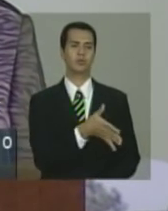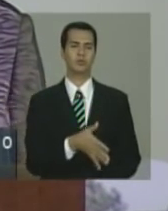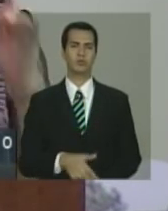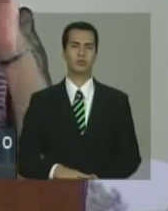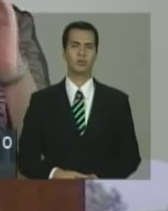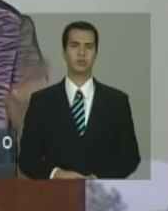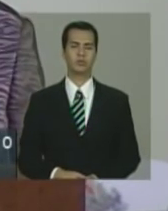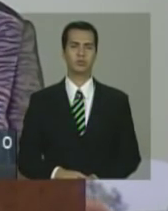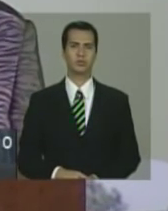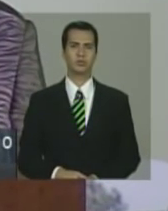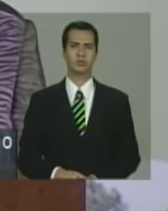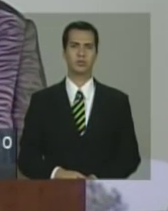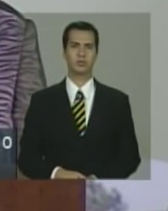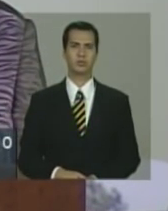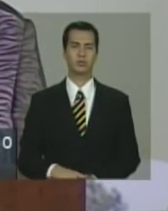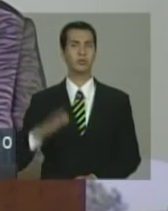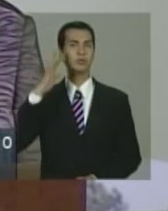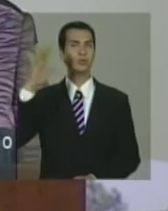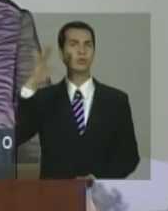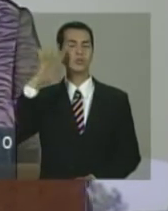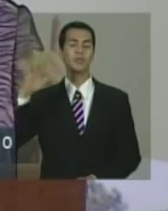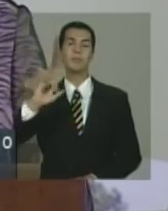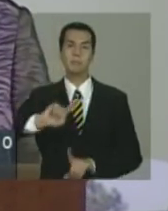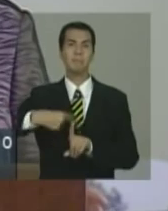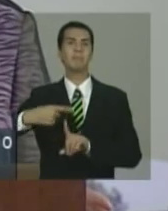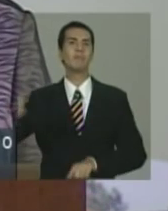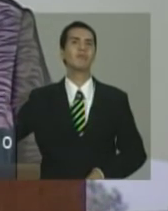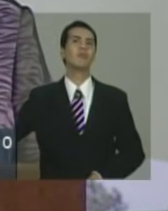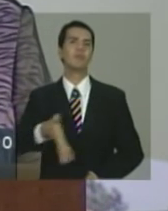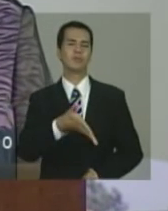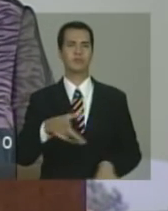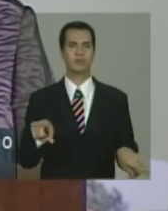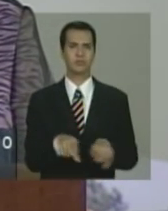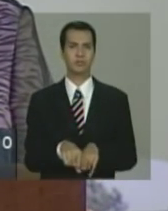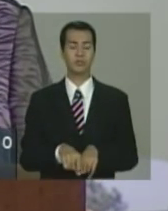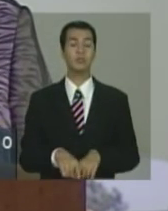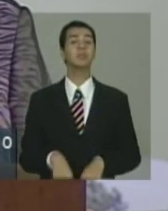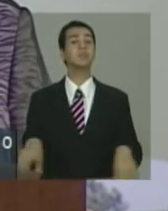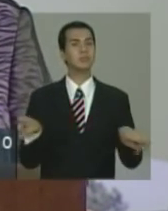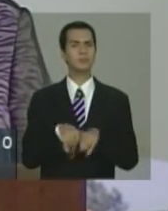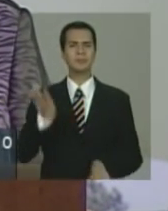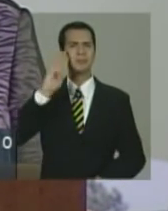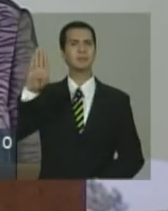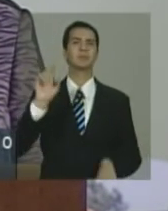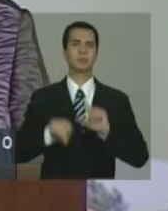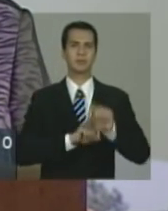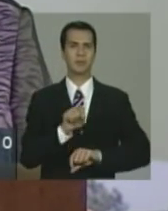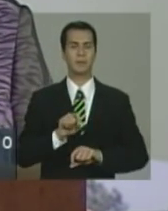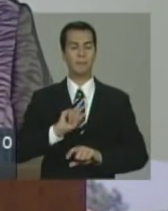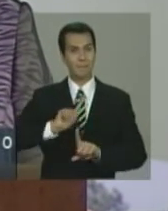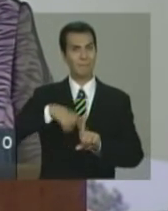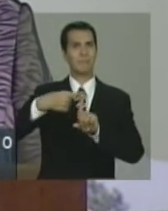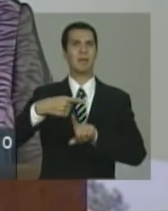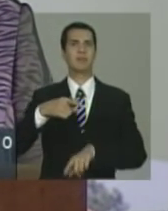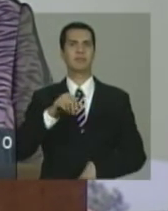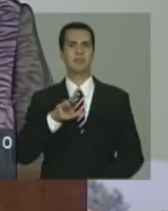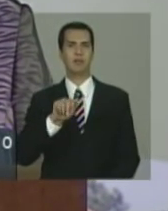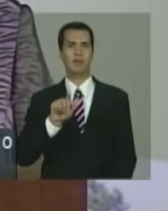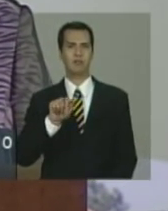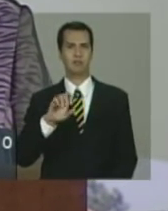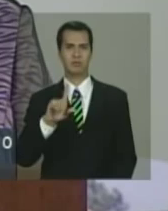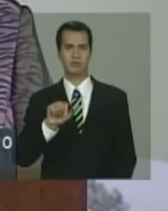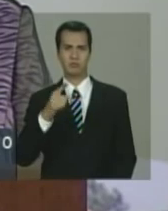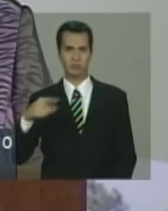a possibilidade de outros sonhos, mas, sobretudo, a possibilidade de mais realizações. Eu